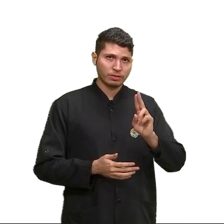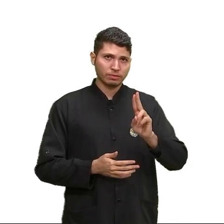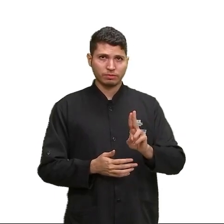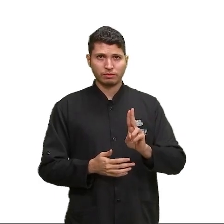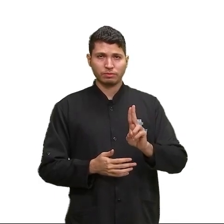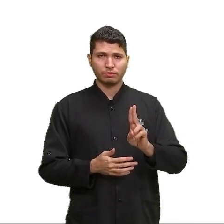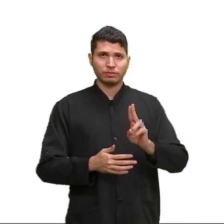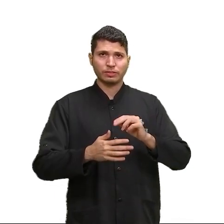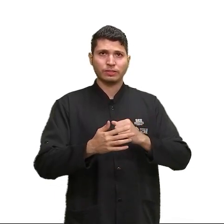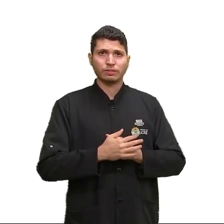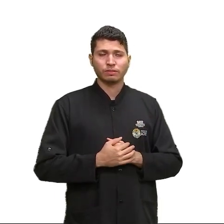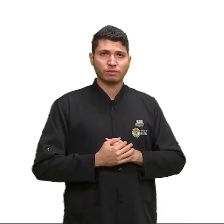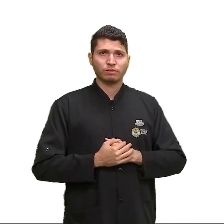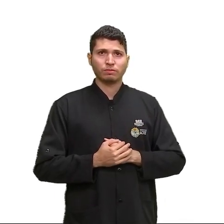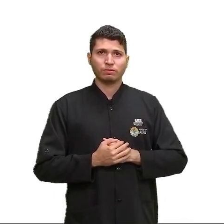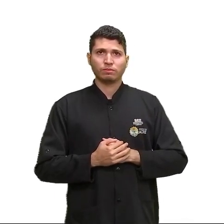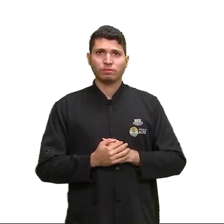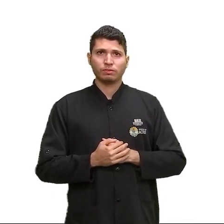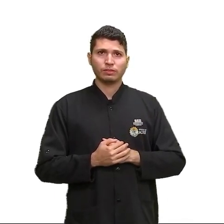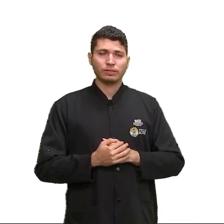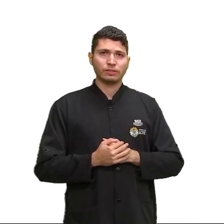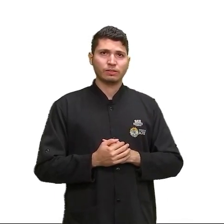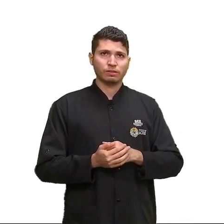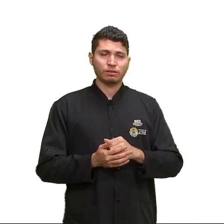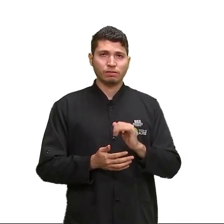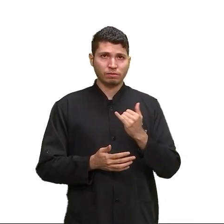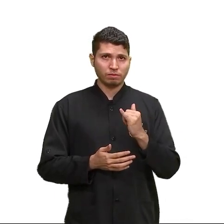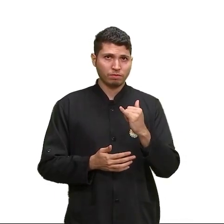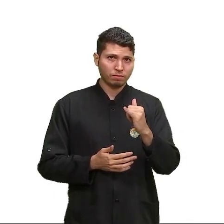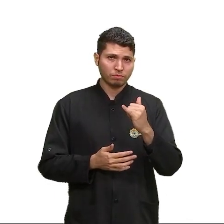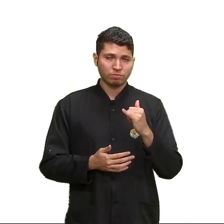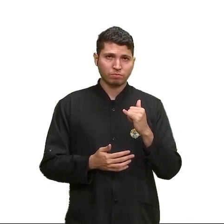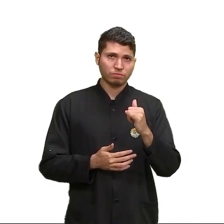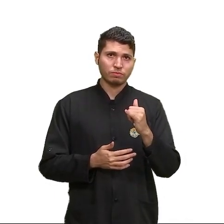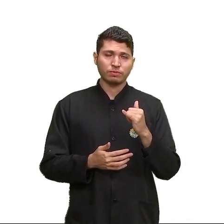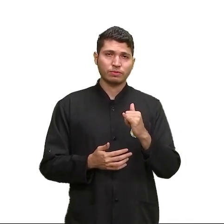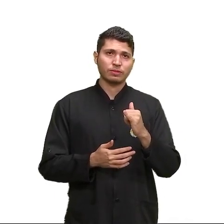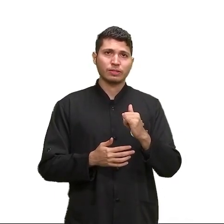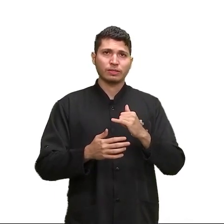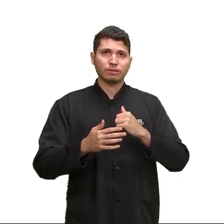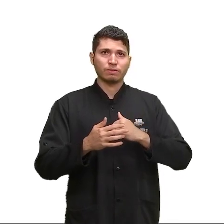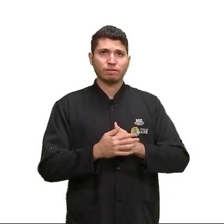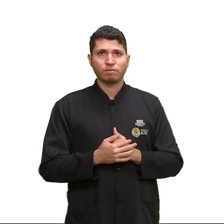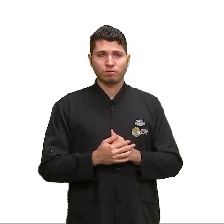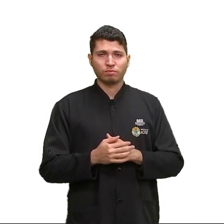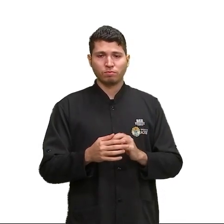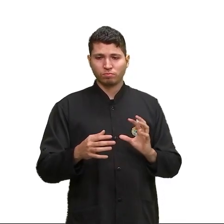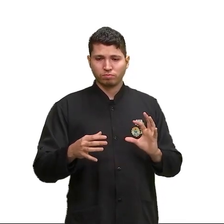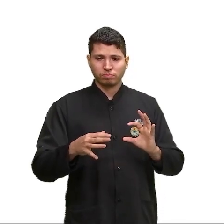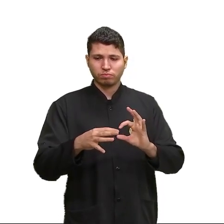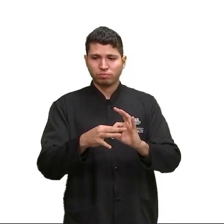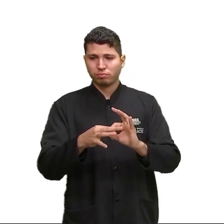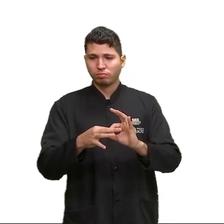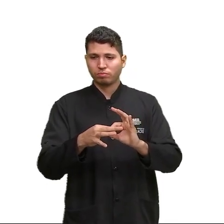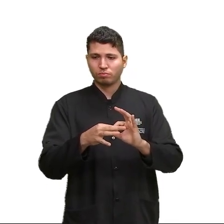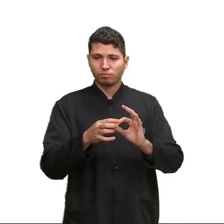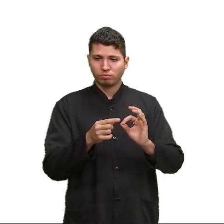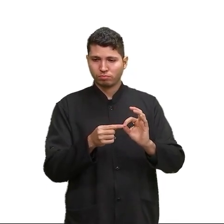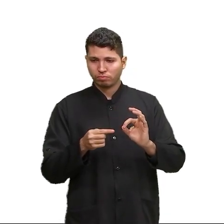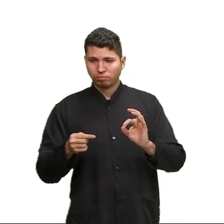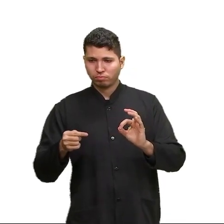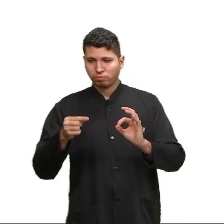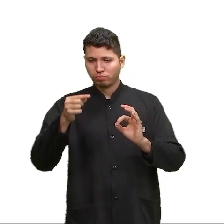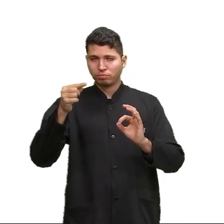bateria, determina-se sua carga pelo conhecimento da corrente, enquanto está conectada a um circuito de